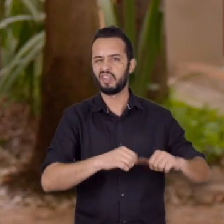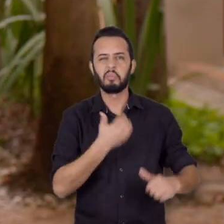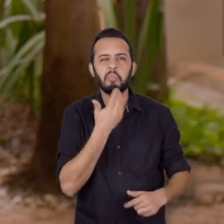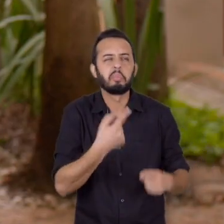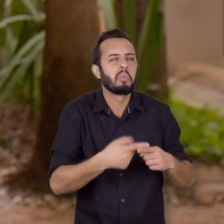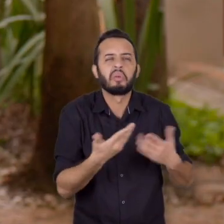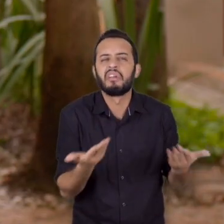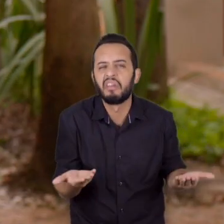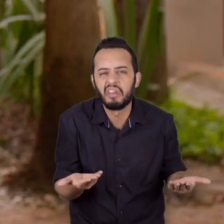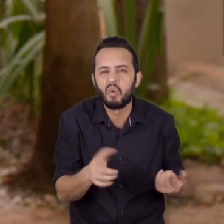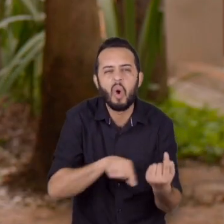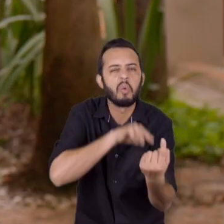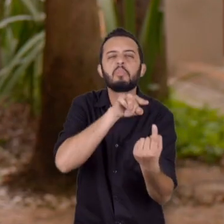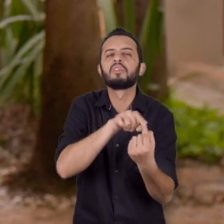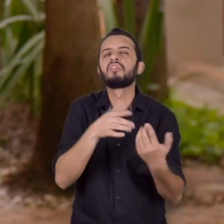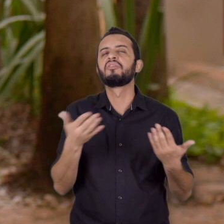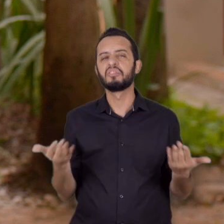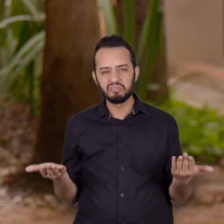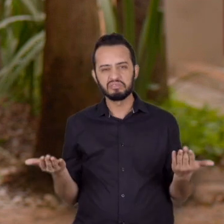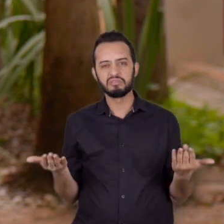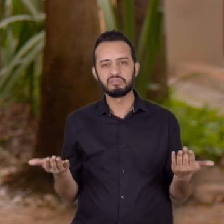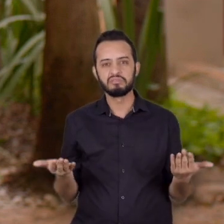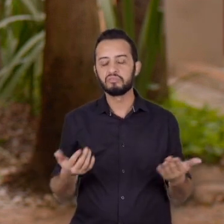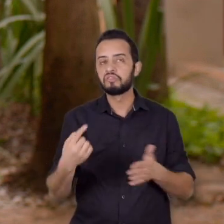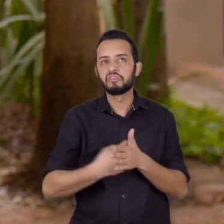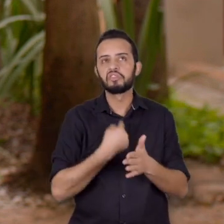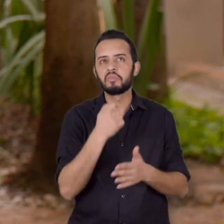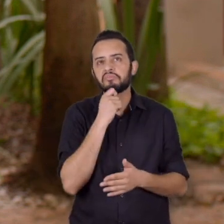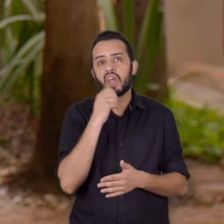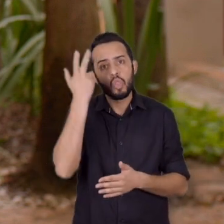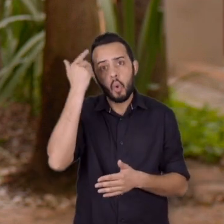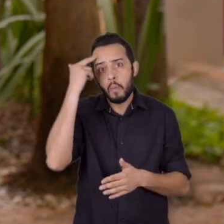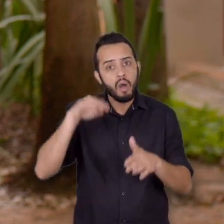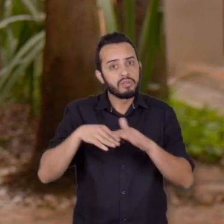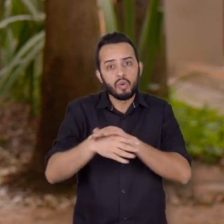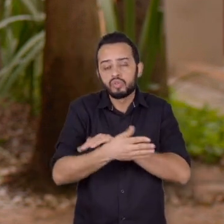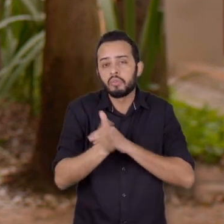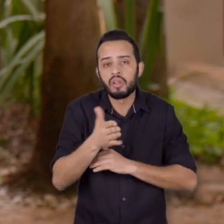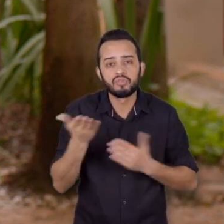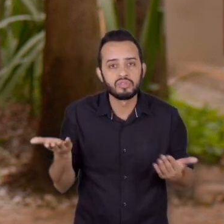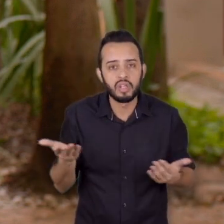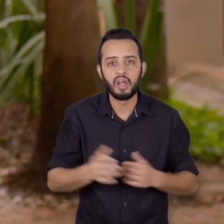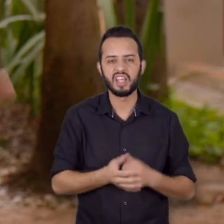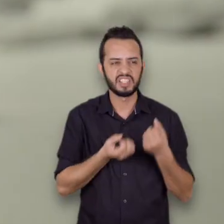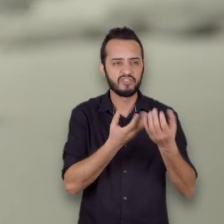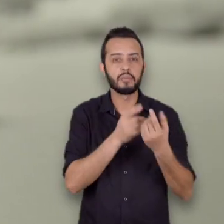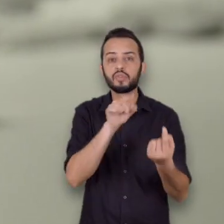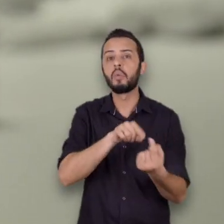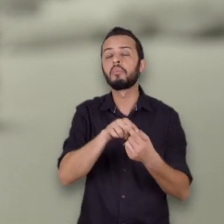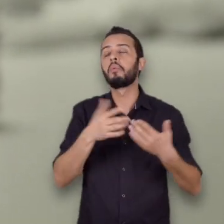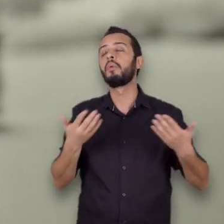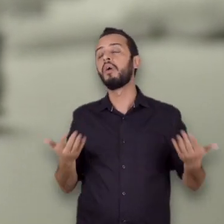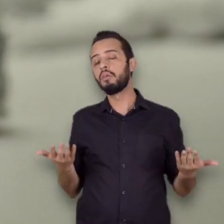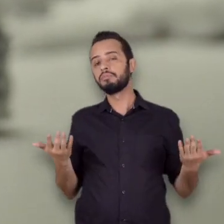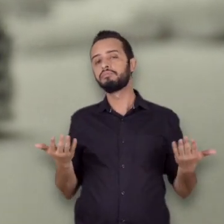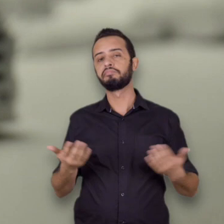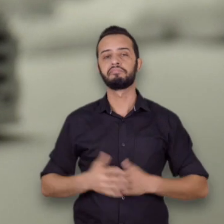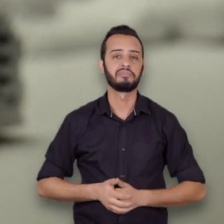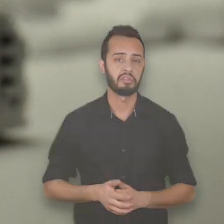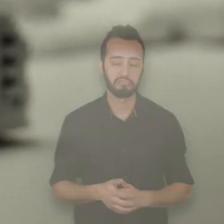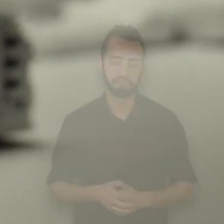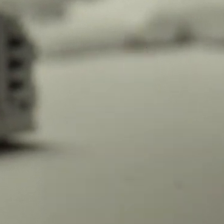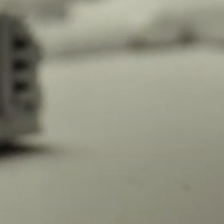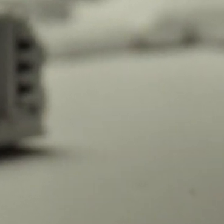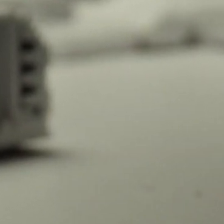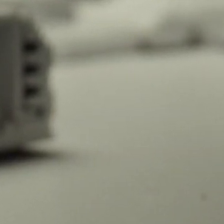não se pergunta por que você está fazendo isso, nem essa informação vai servir para quê, muito menos o que eu